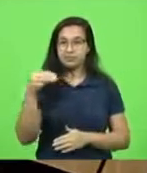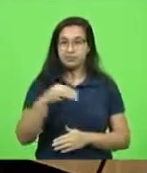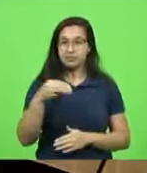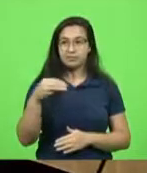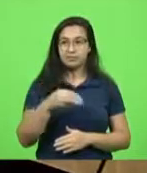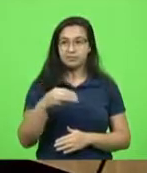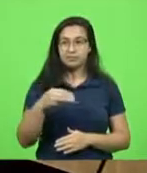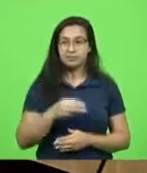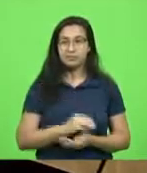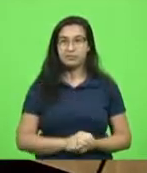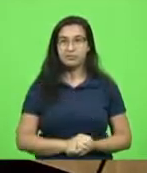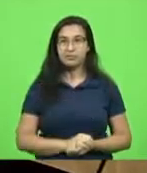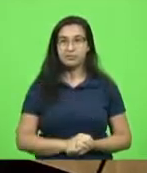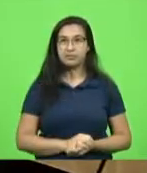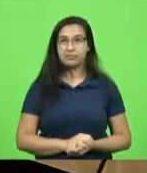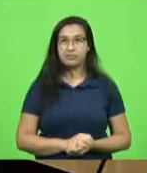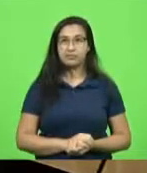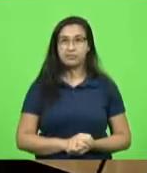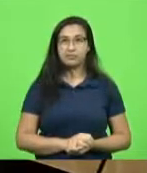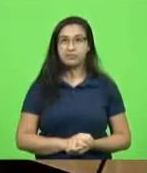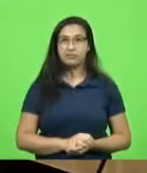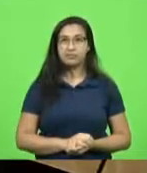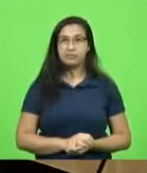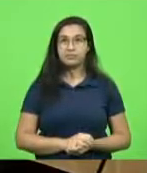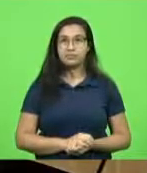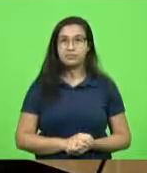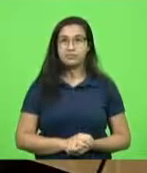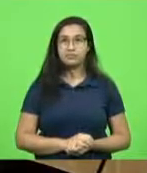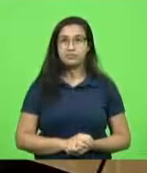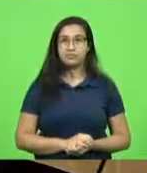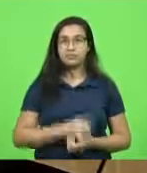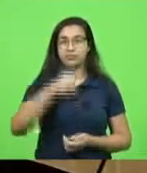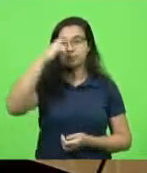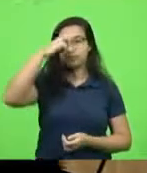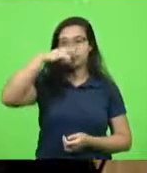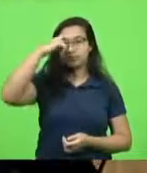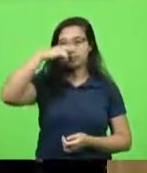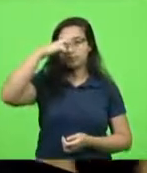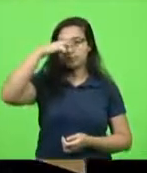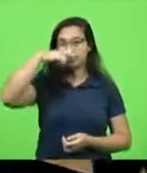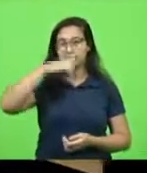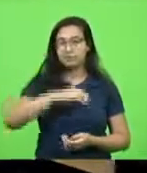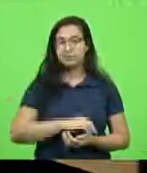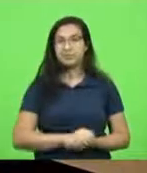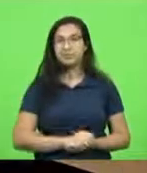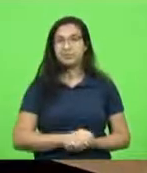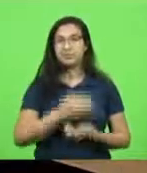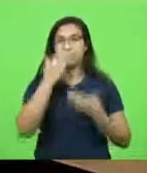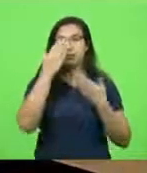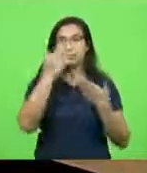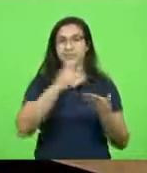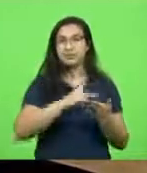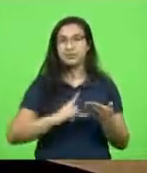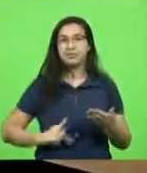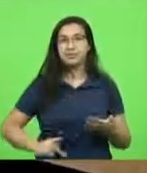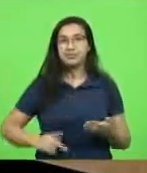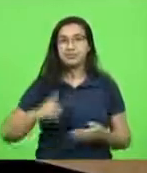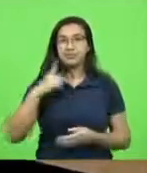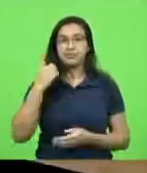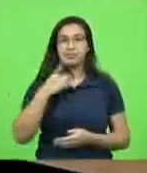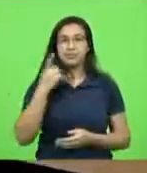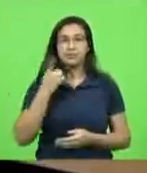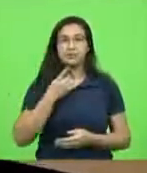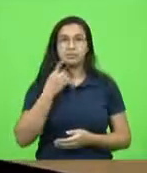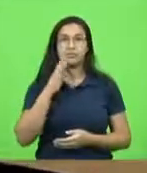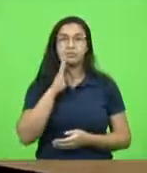colega da bancada grande Deputado Maurício de aqui obrigado senhor presidente Deputado Nilson